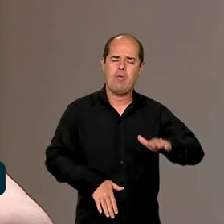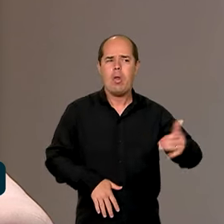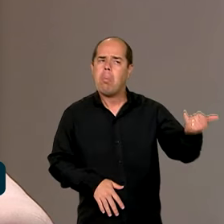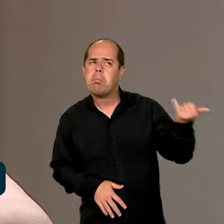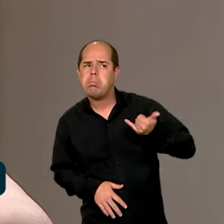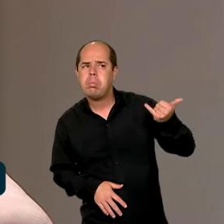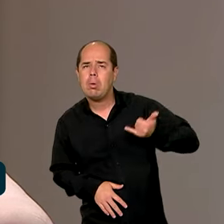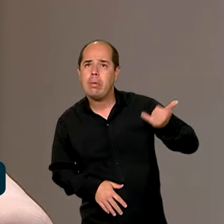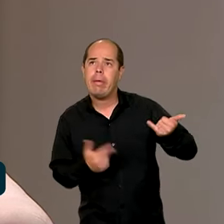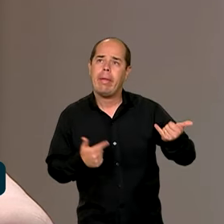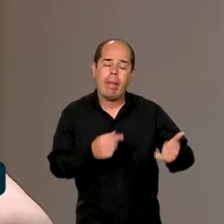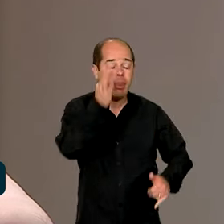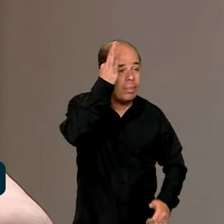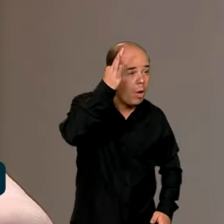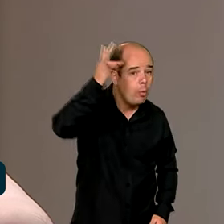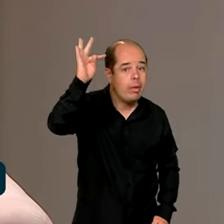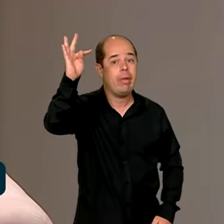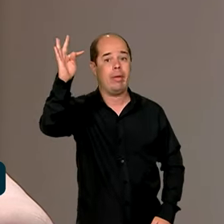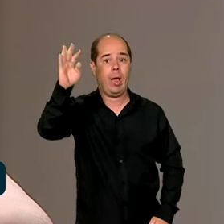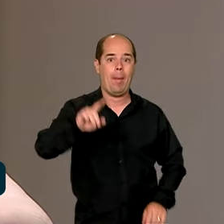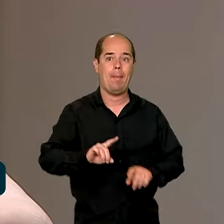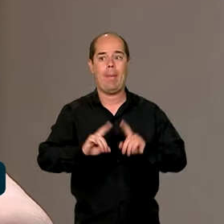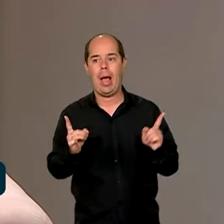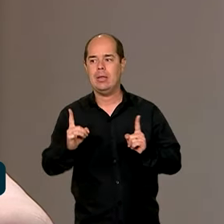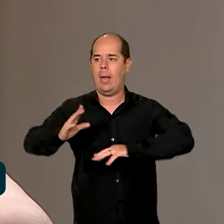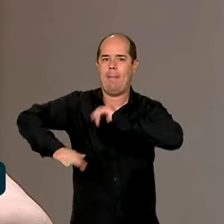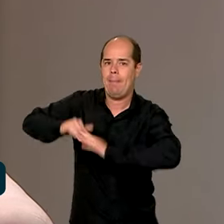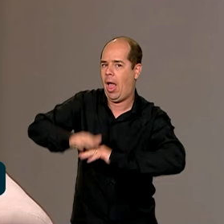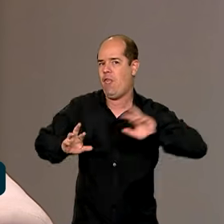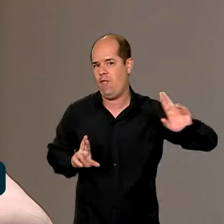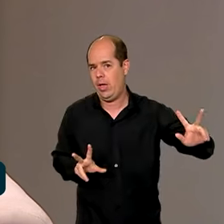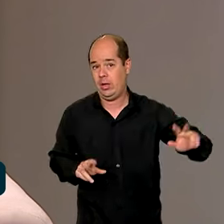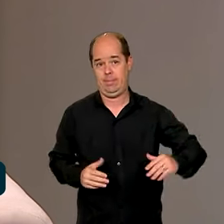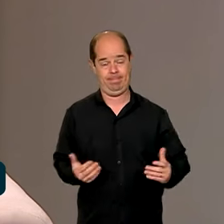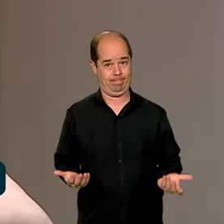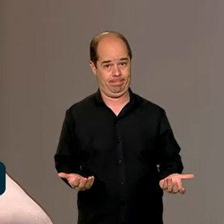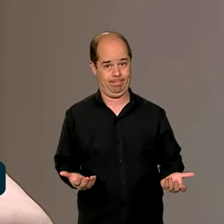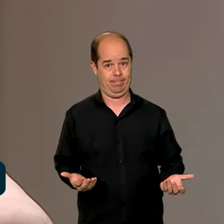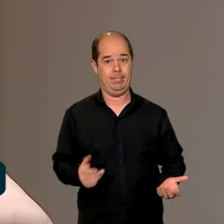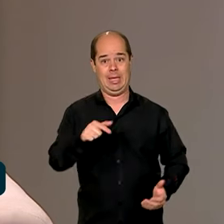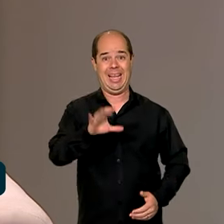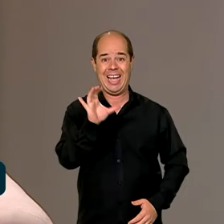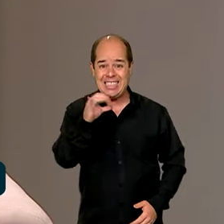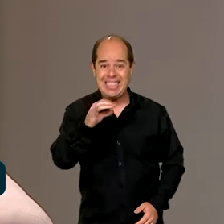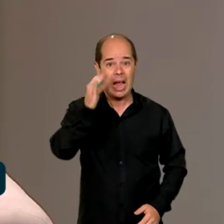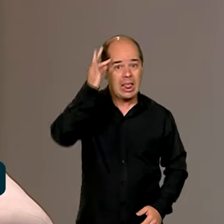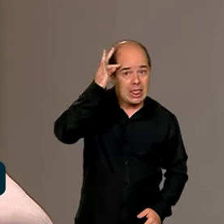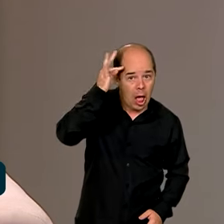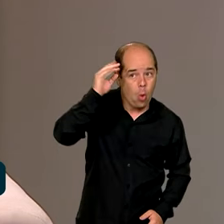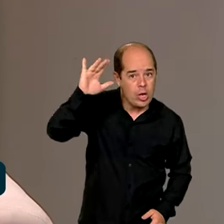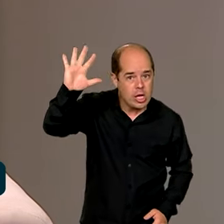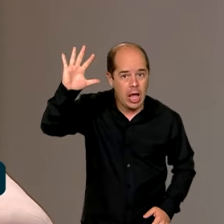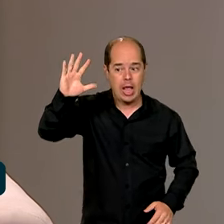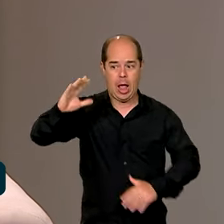teoria é uma coisa, prática é outra, né? Na verdade, a ciência, teoria e prática andam juntos, mas é importante